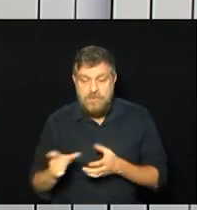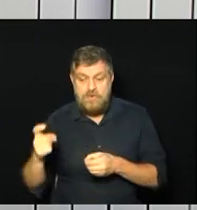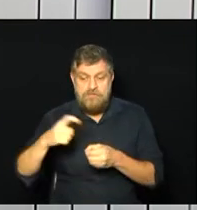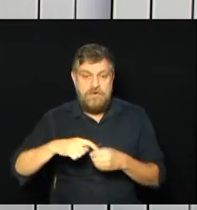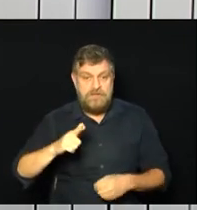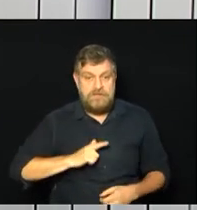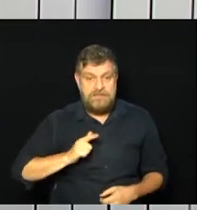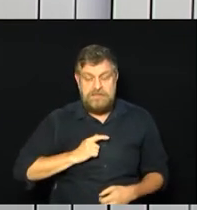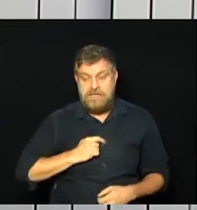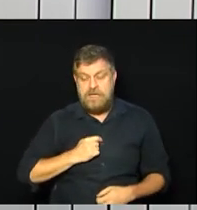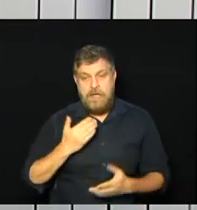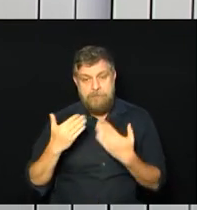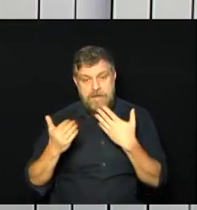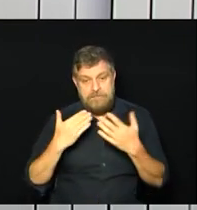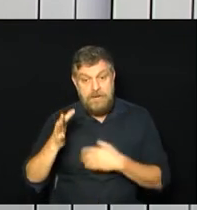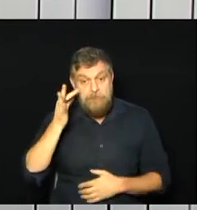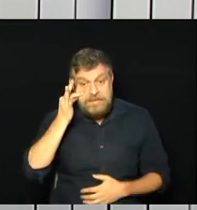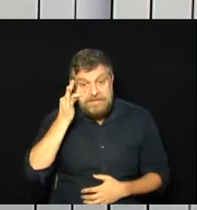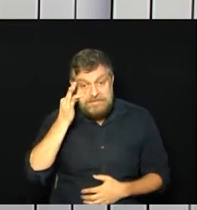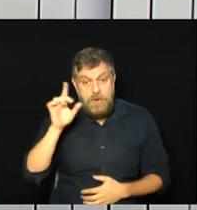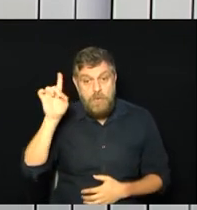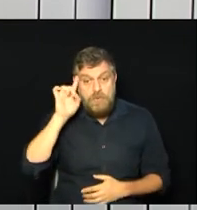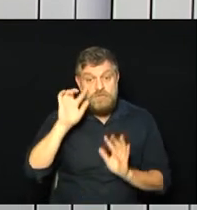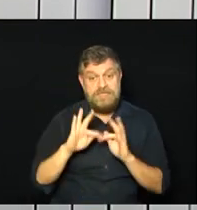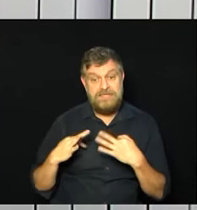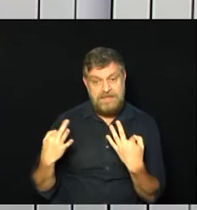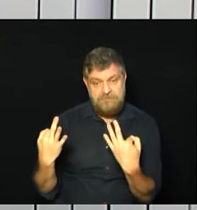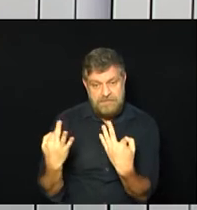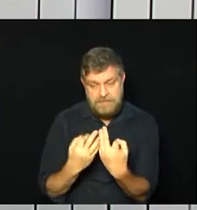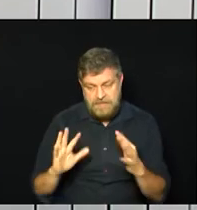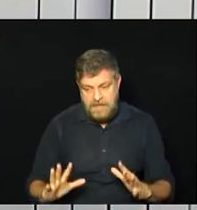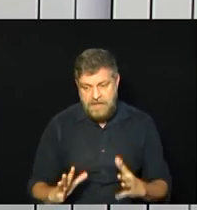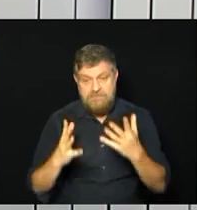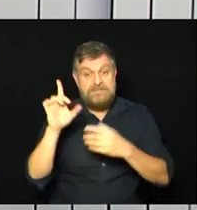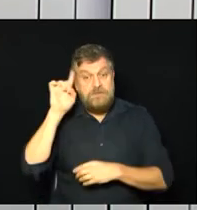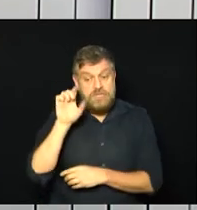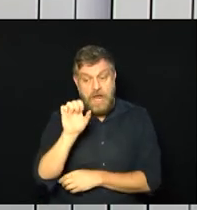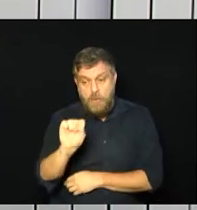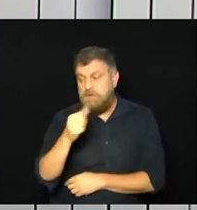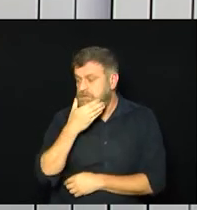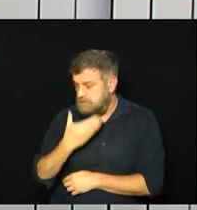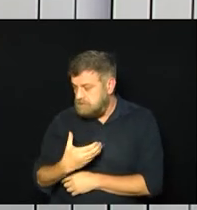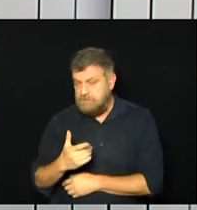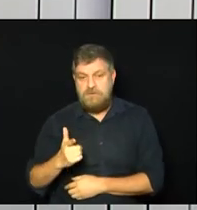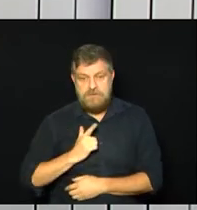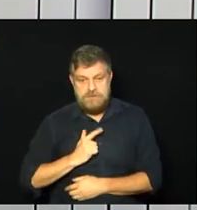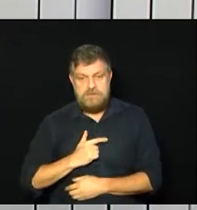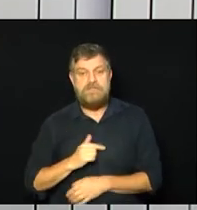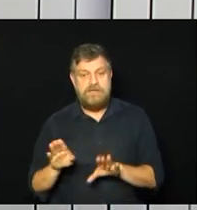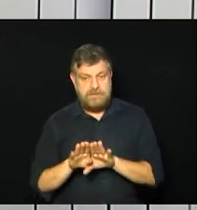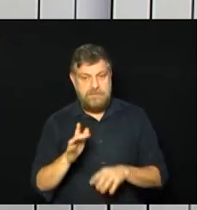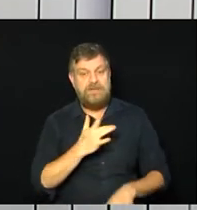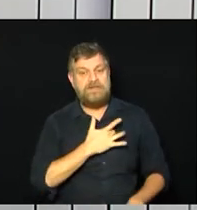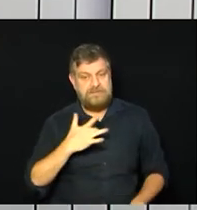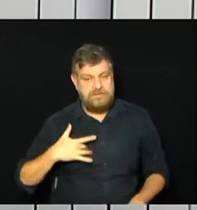volta, entrevista ao vivo sobre o Dia da Família, comemorado no dia 8 de dezembro. Tem o nosso quadro de